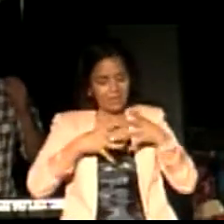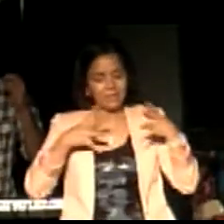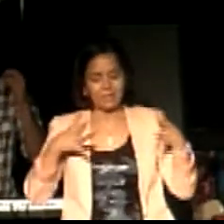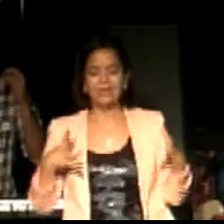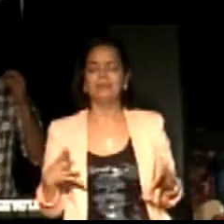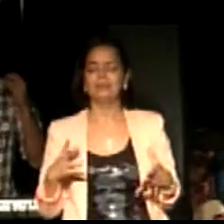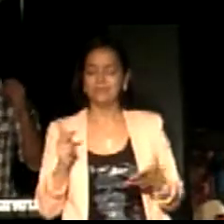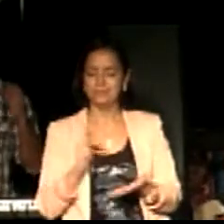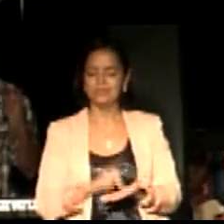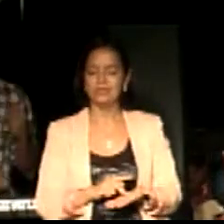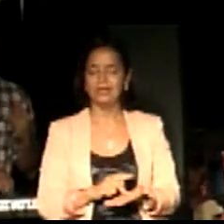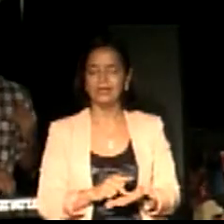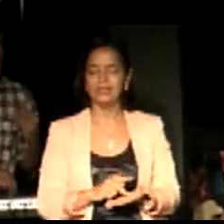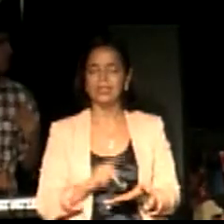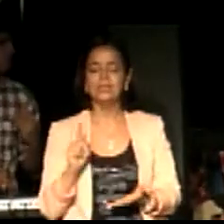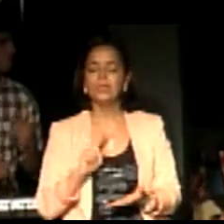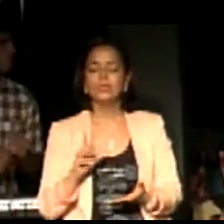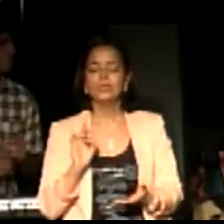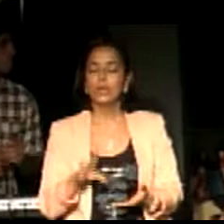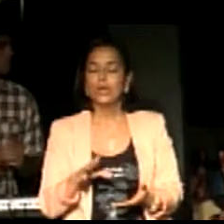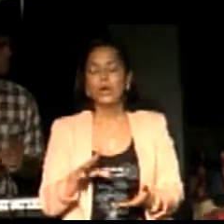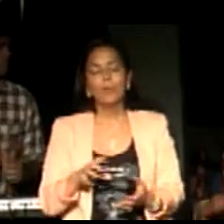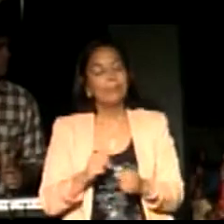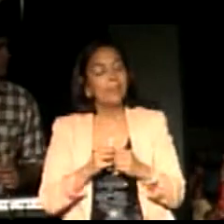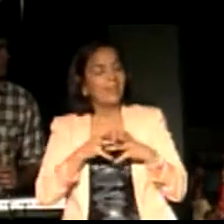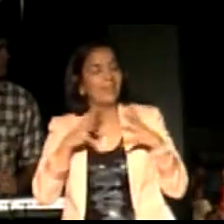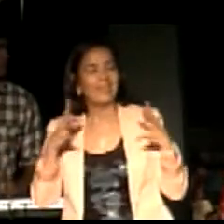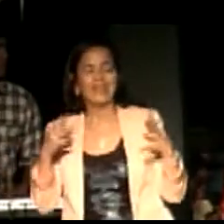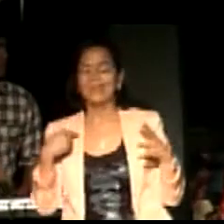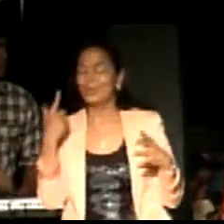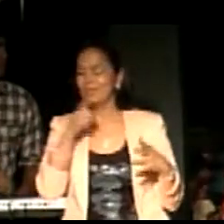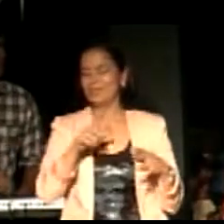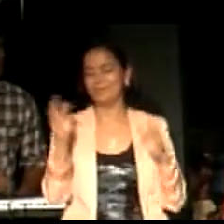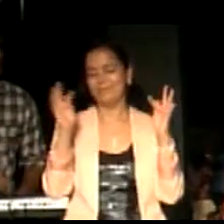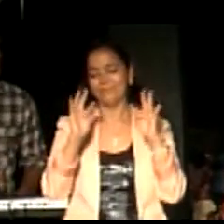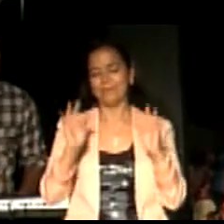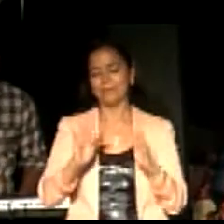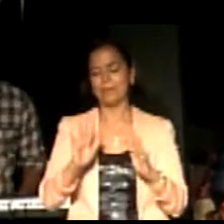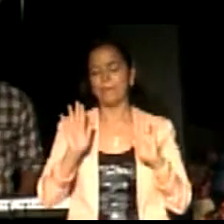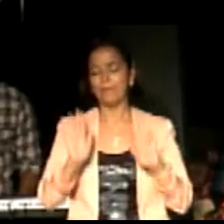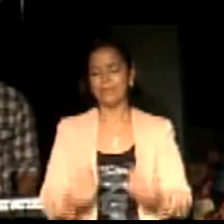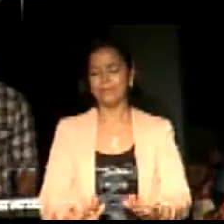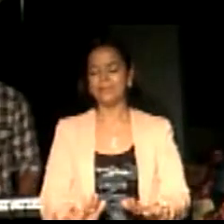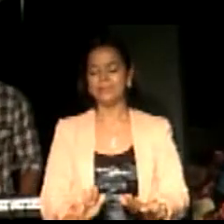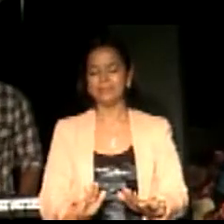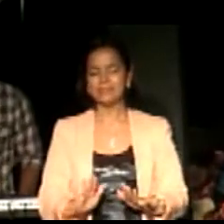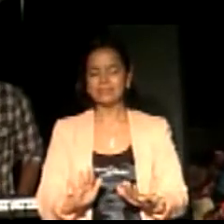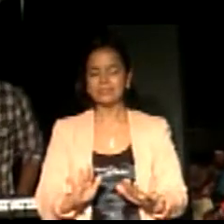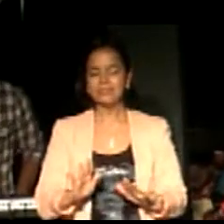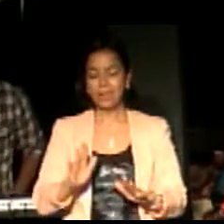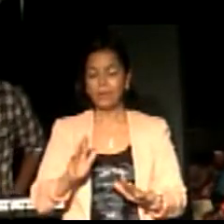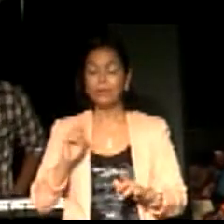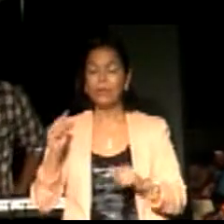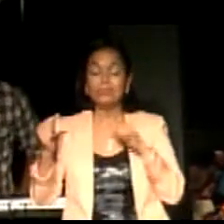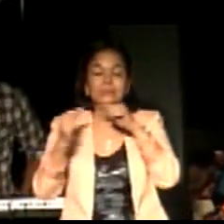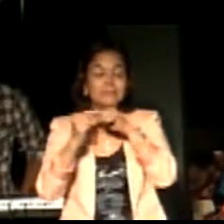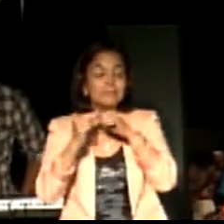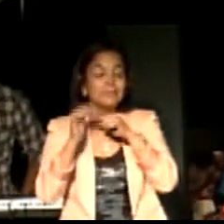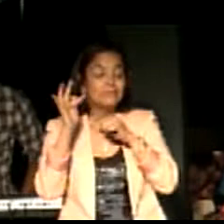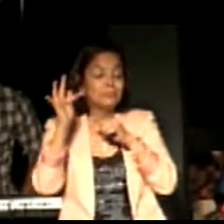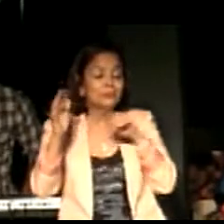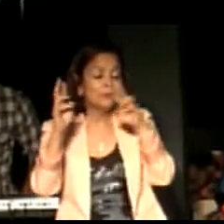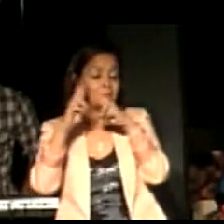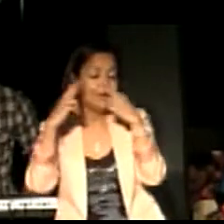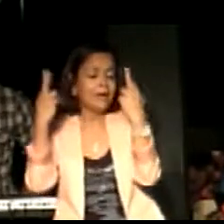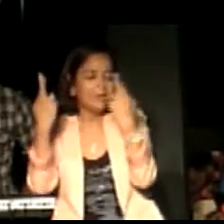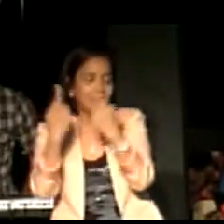Deus. Mas não é um milagre para simplesmente para sermos felizes, mas é um milagre por causa do reino, porque nós